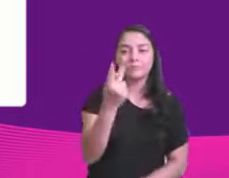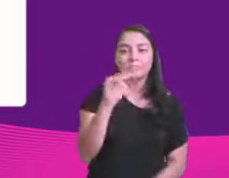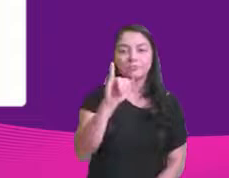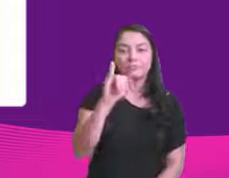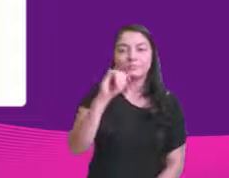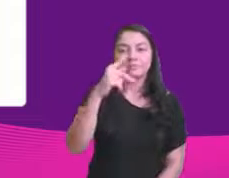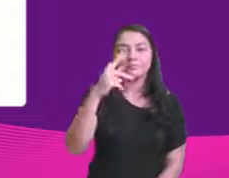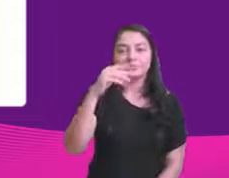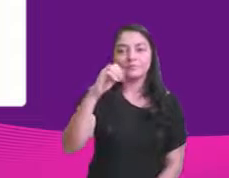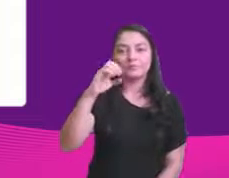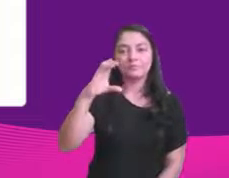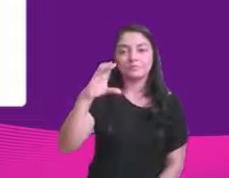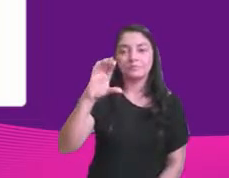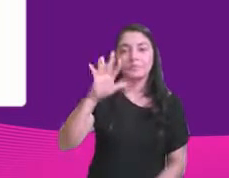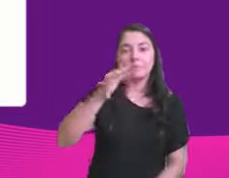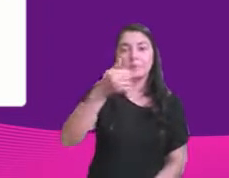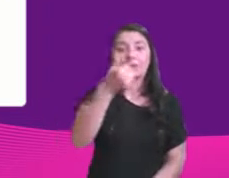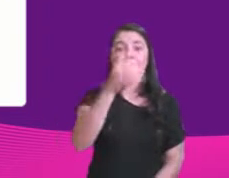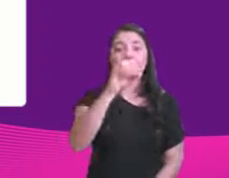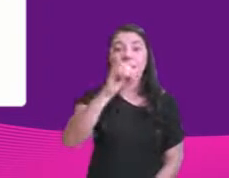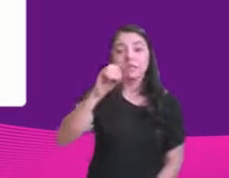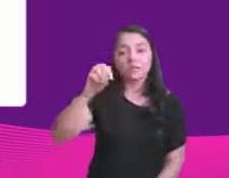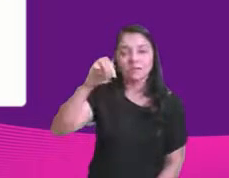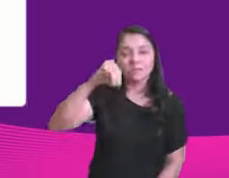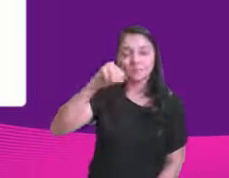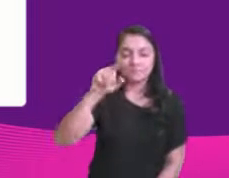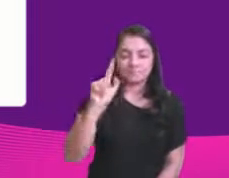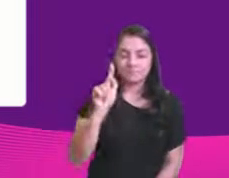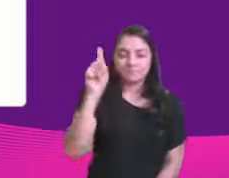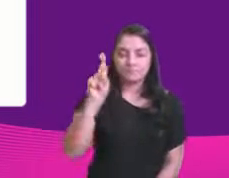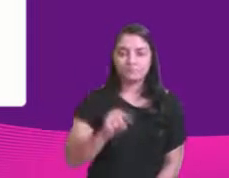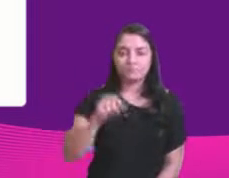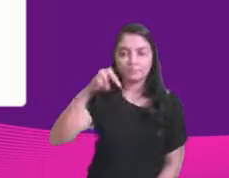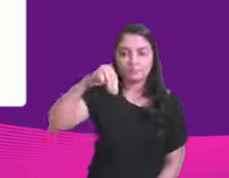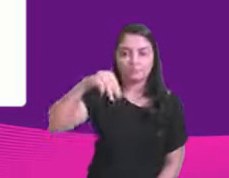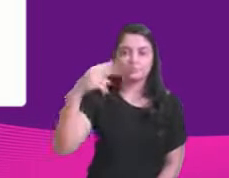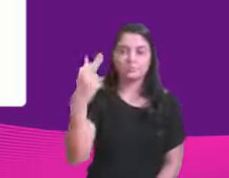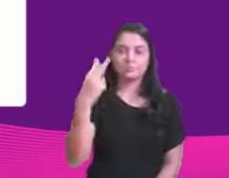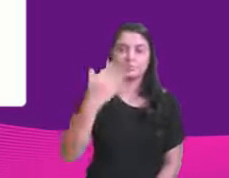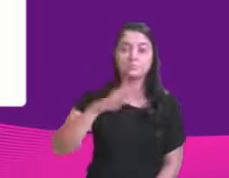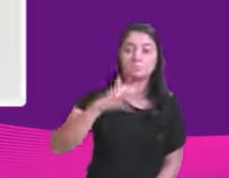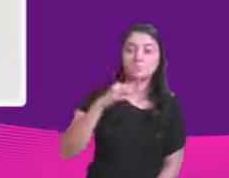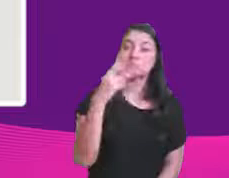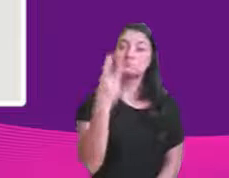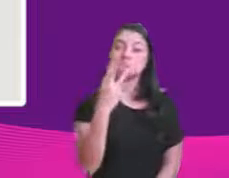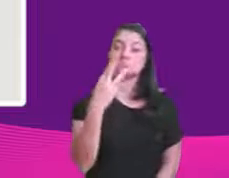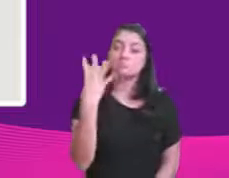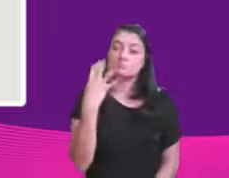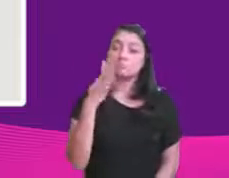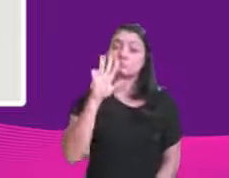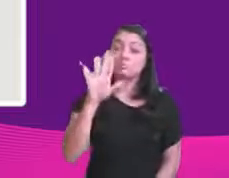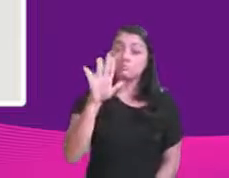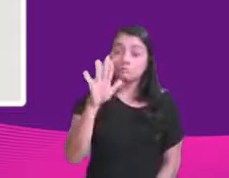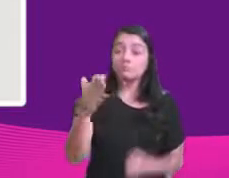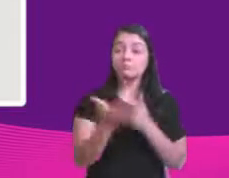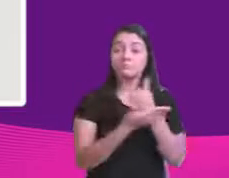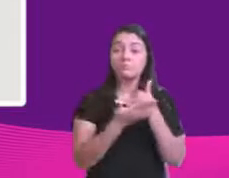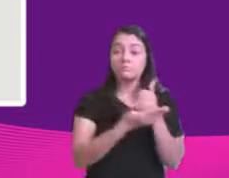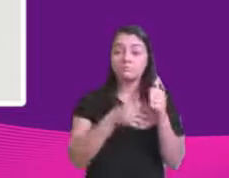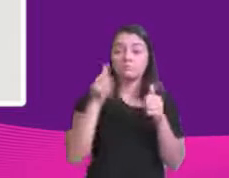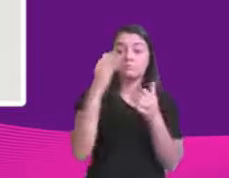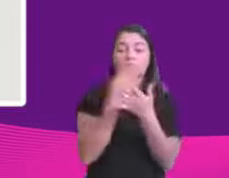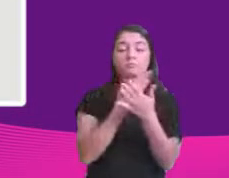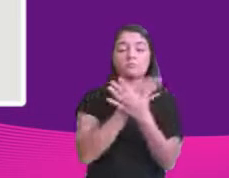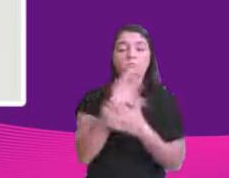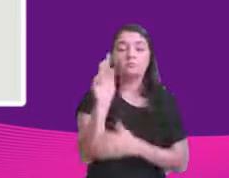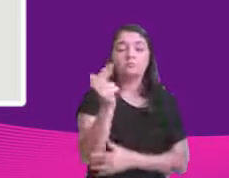100 mg por metro quadrado, estágio 3, estágio 4, baseado no estudo holandês. Em relação ao